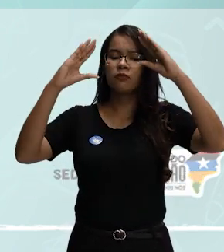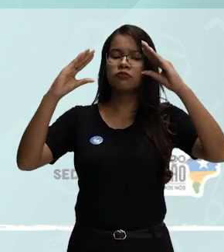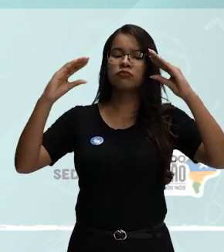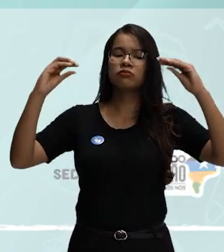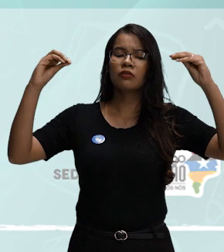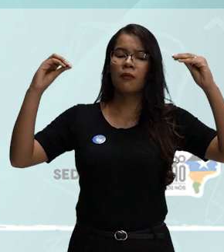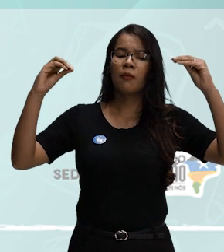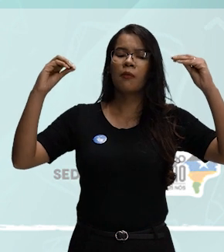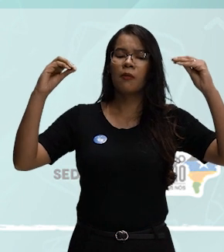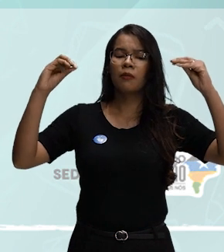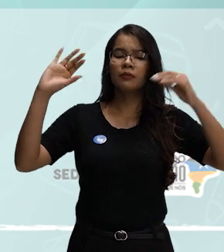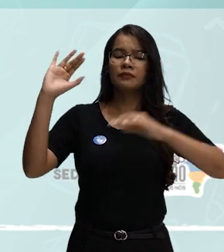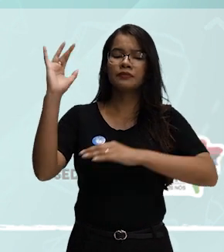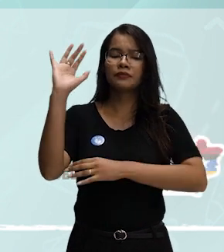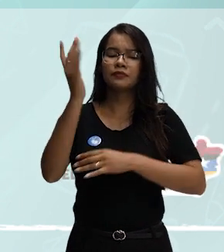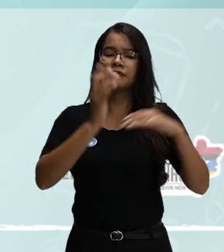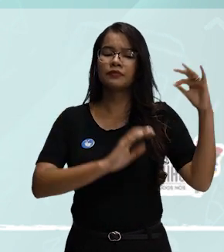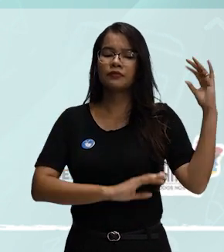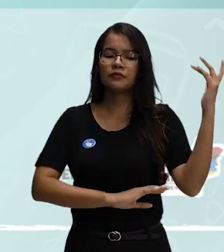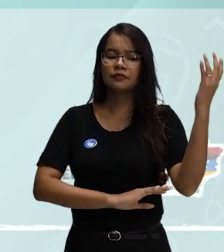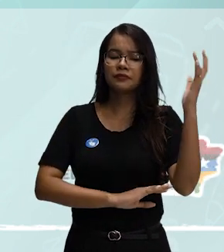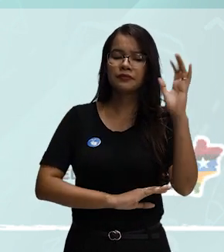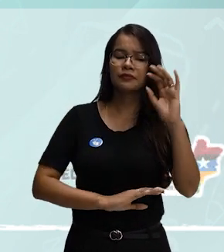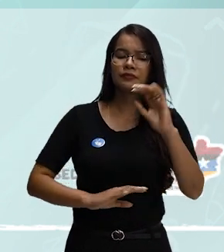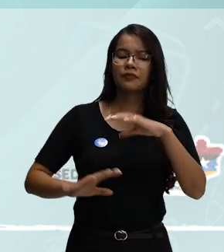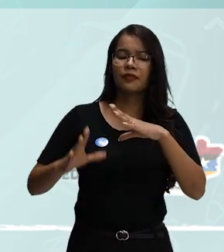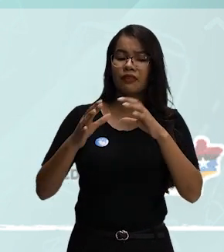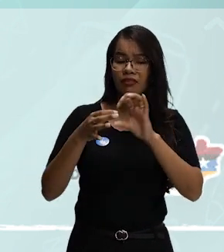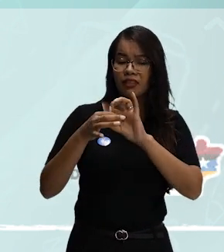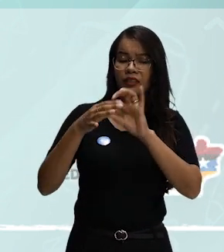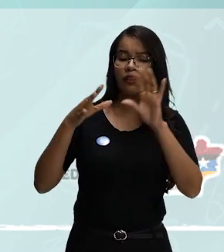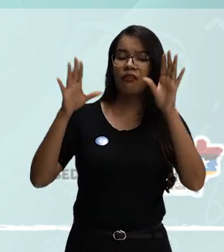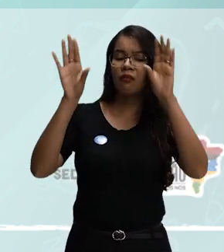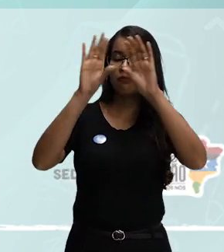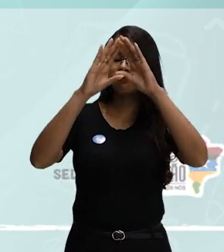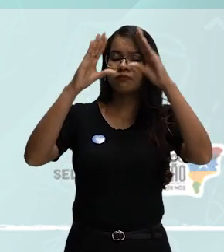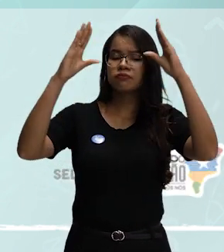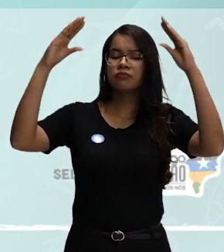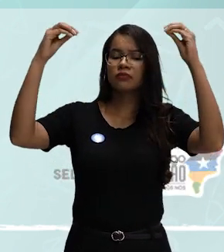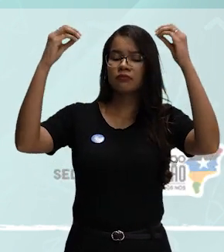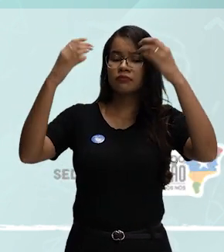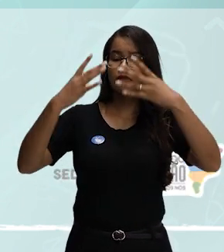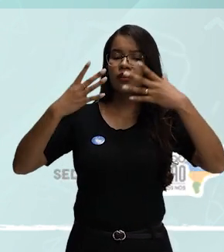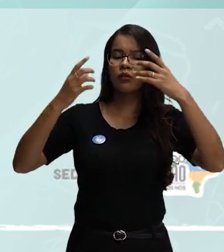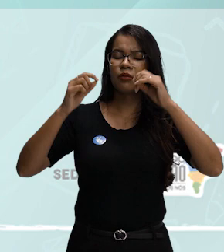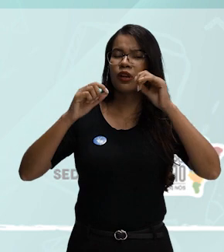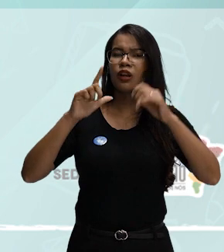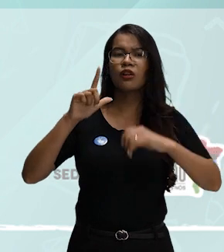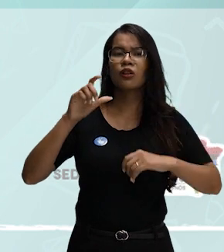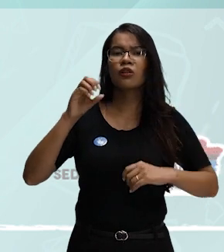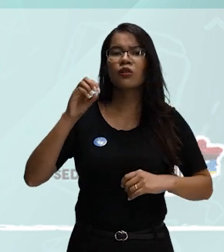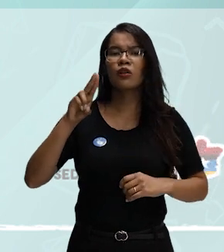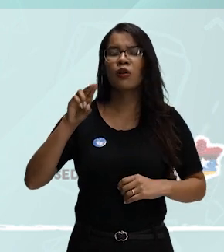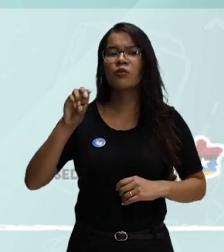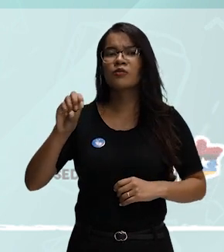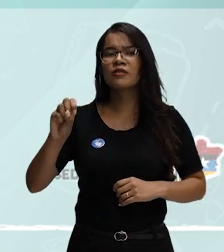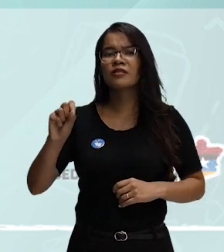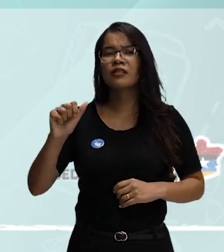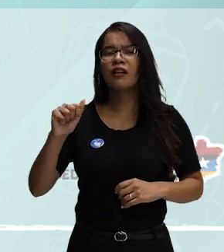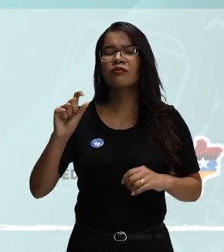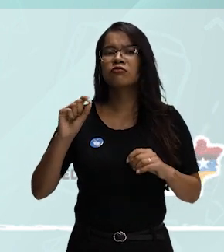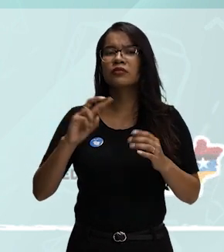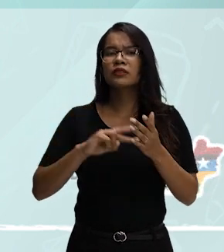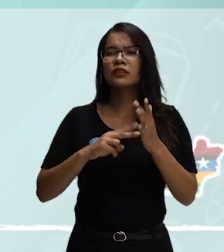prantear-me a lousa. O que seria essa lousa? Você sabe? Não é aquele quadro que o professor escreve,